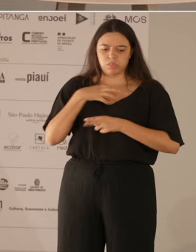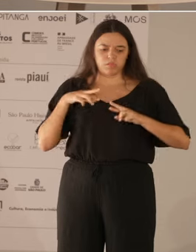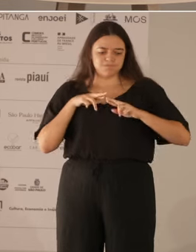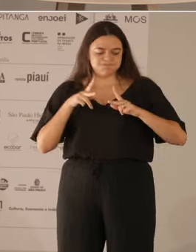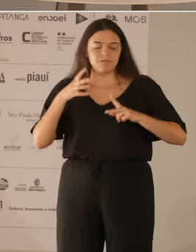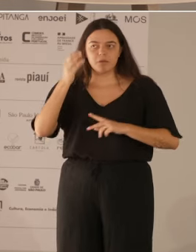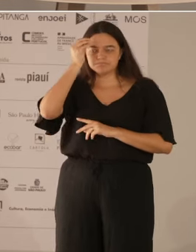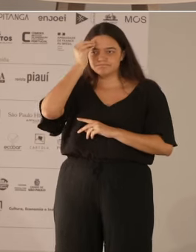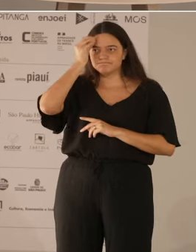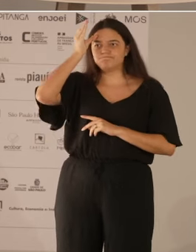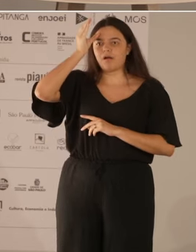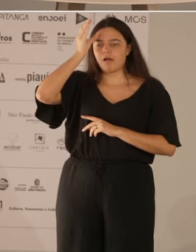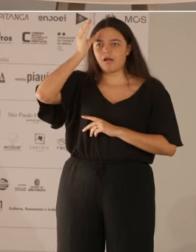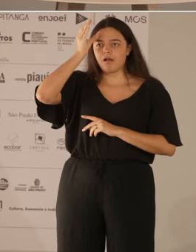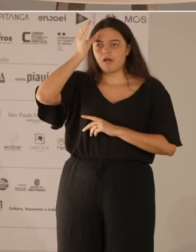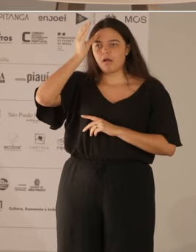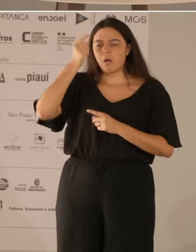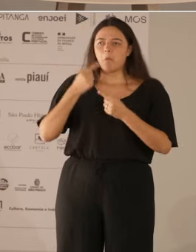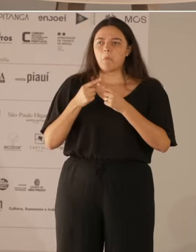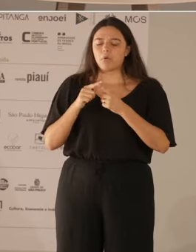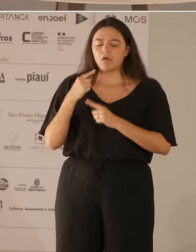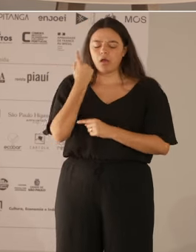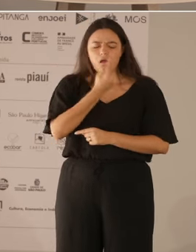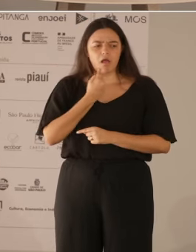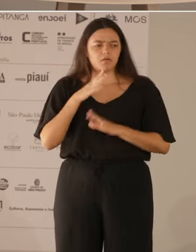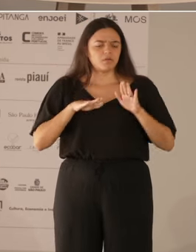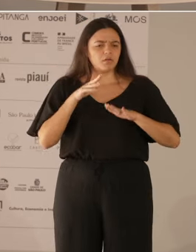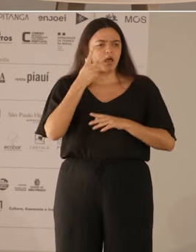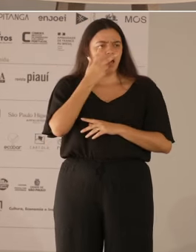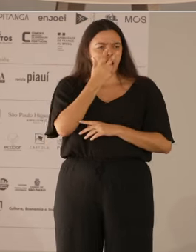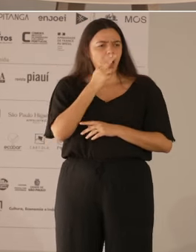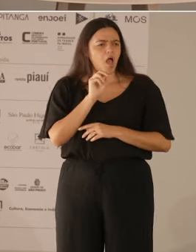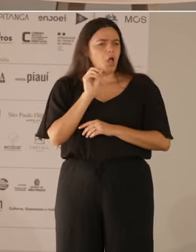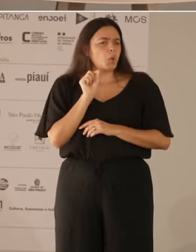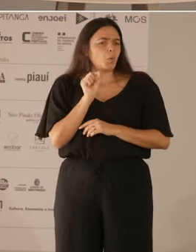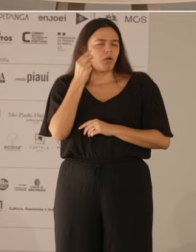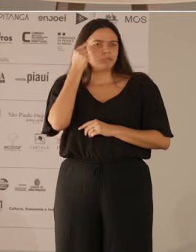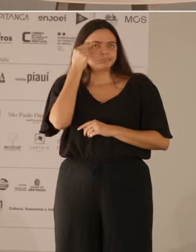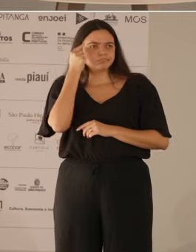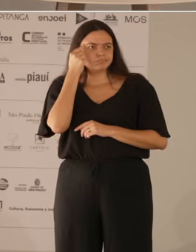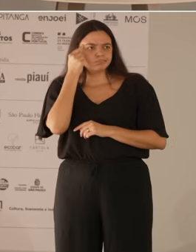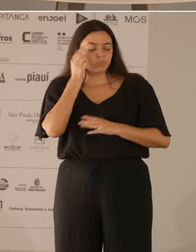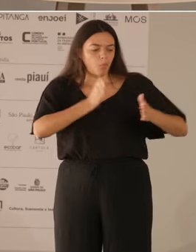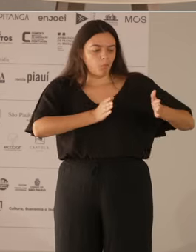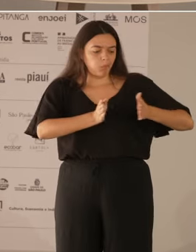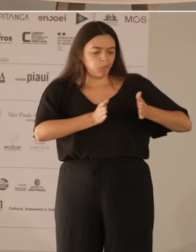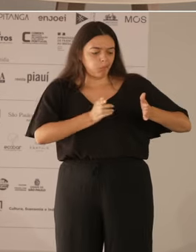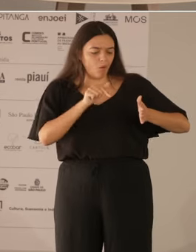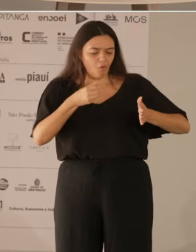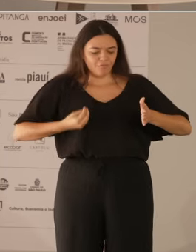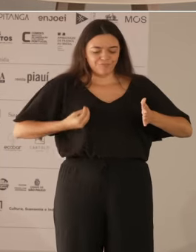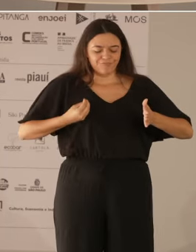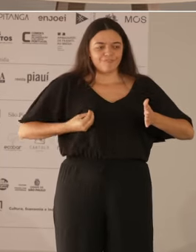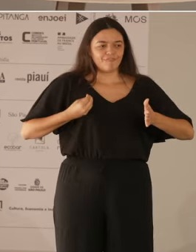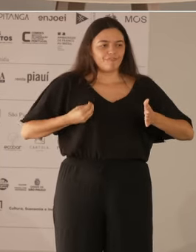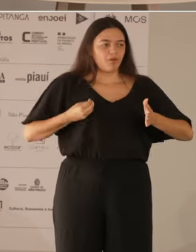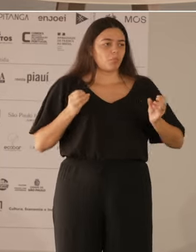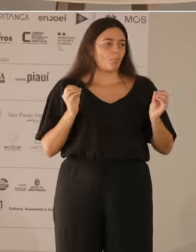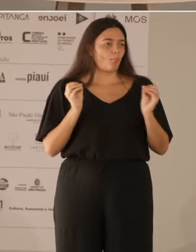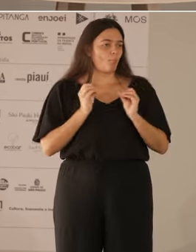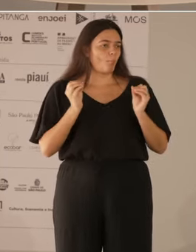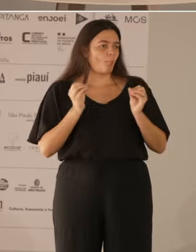Assim, nossa, a gente fica realmente achando que esse período da nossa vida, ele não é nada